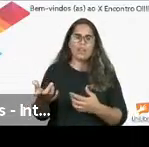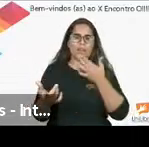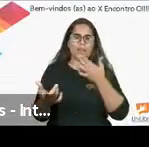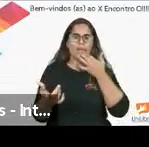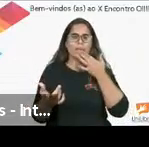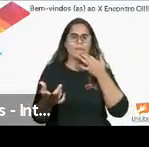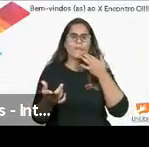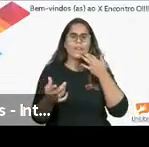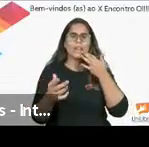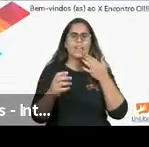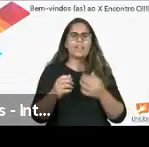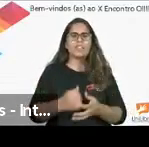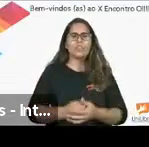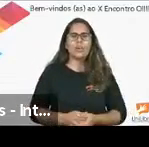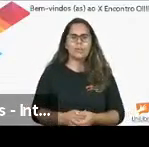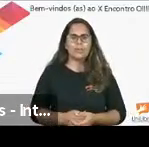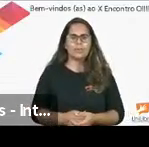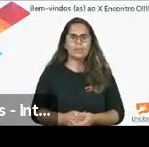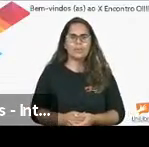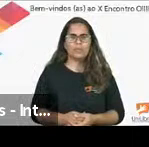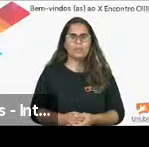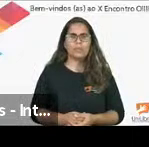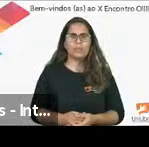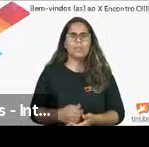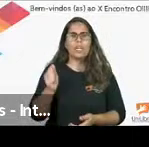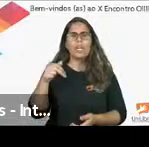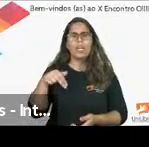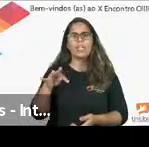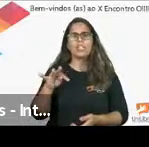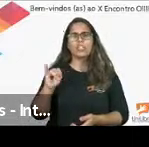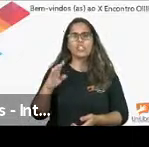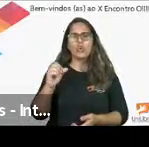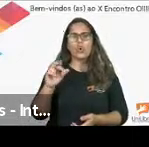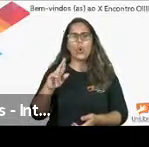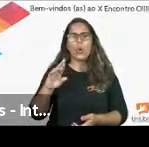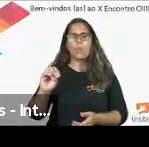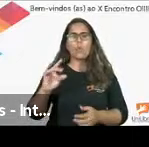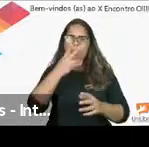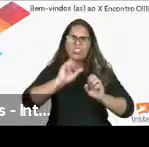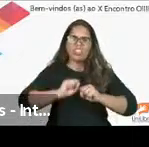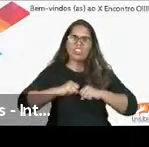anticorpo é um ícone assim, de um poder enorme, quase que concentra